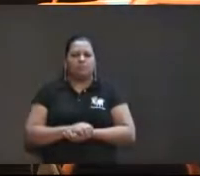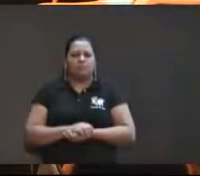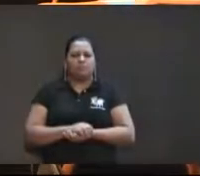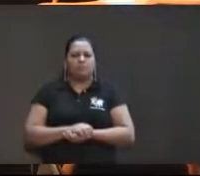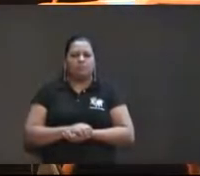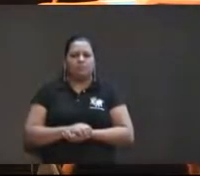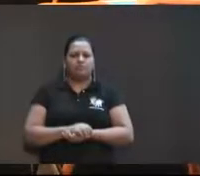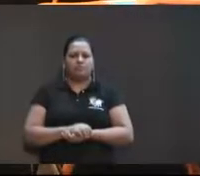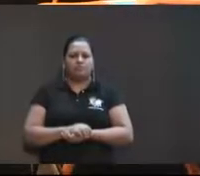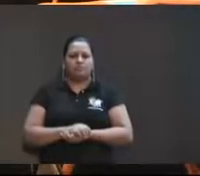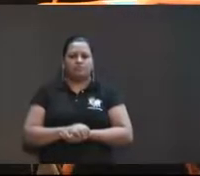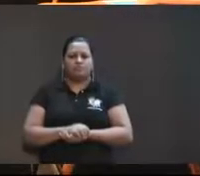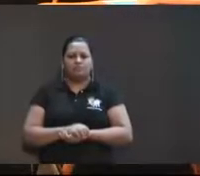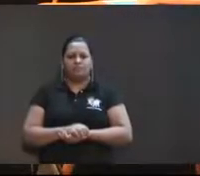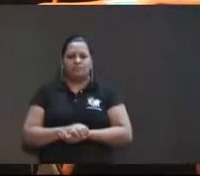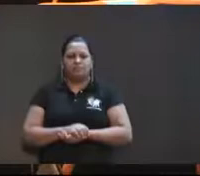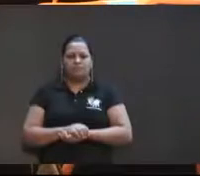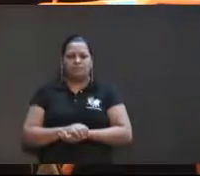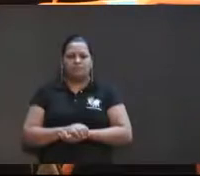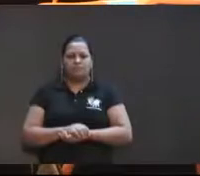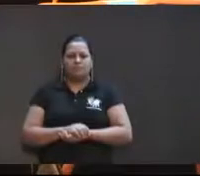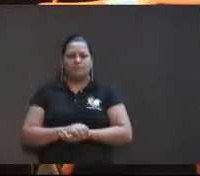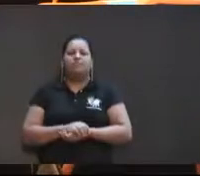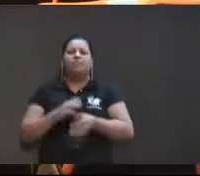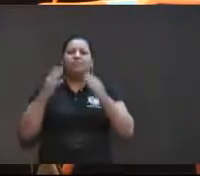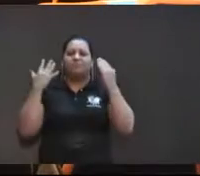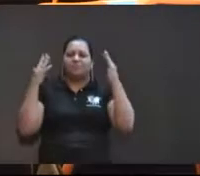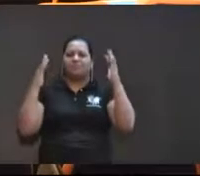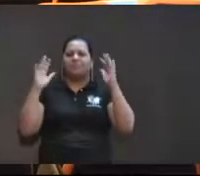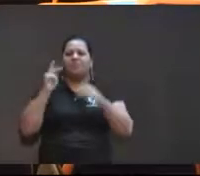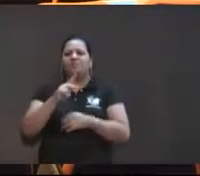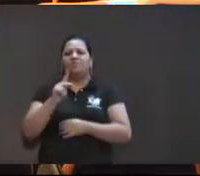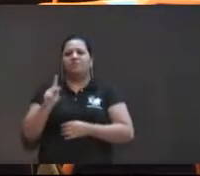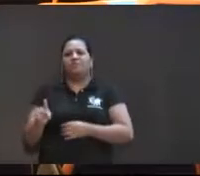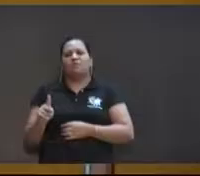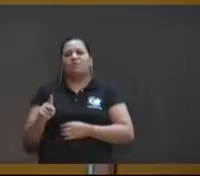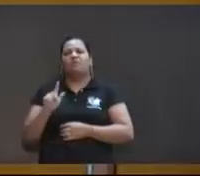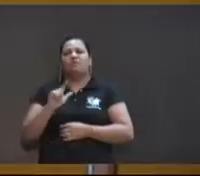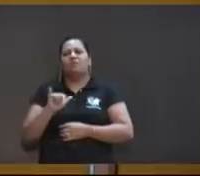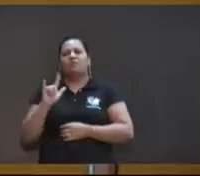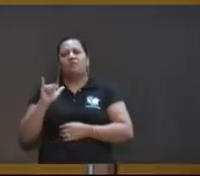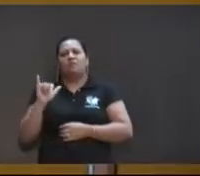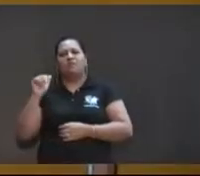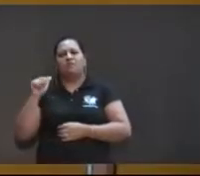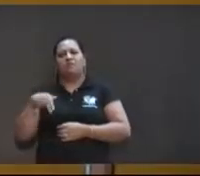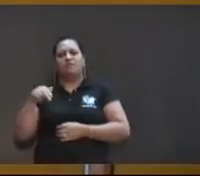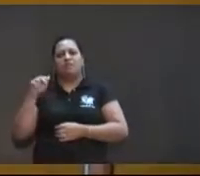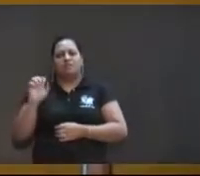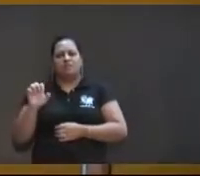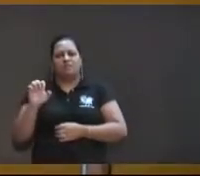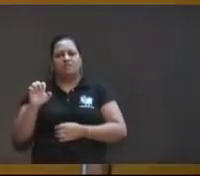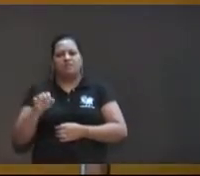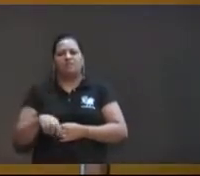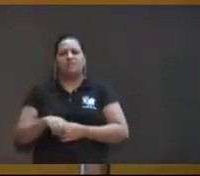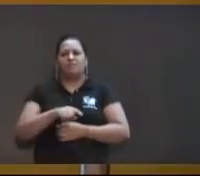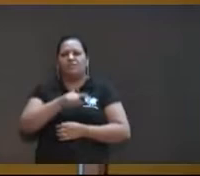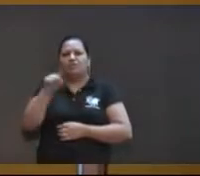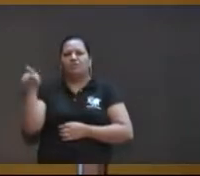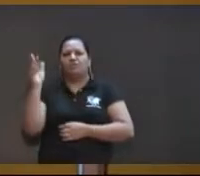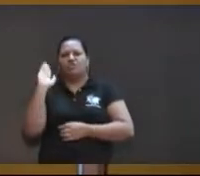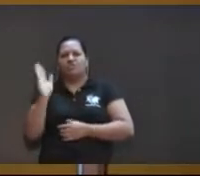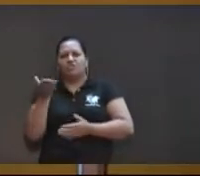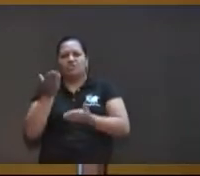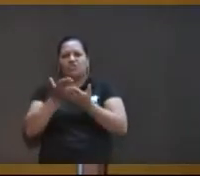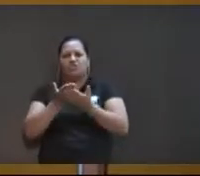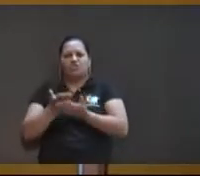o bom é quero para ninguém mizar professora Lidiane foi para quem já estuda um pouquinho de